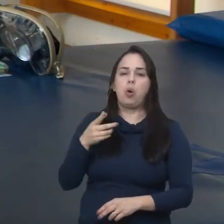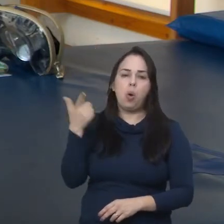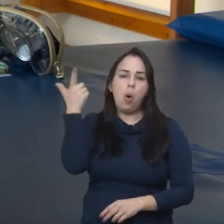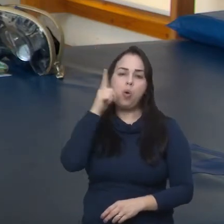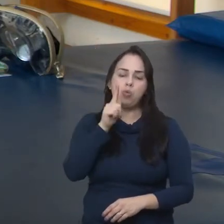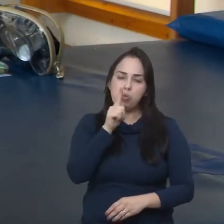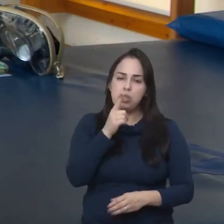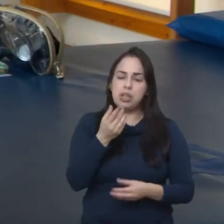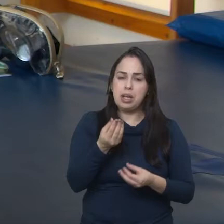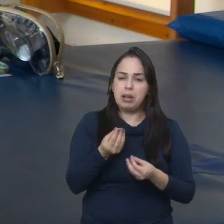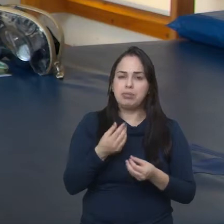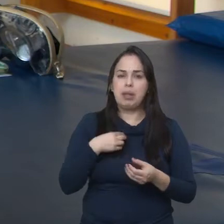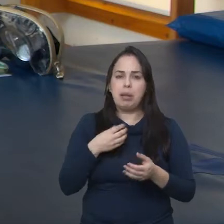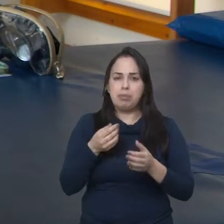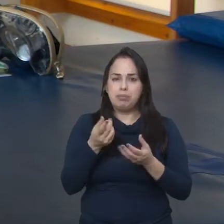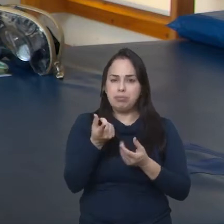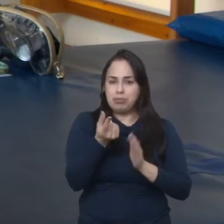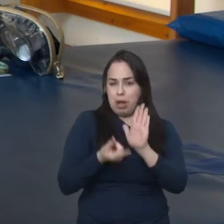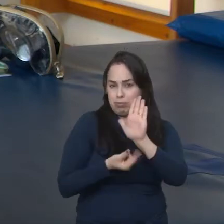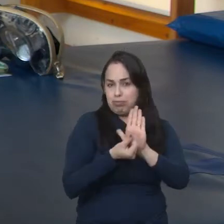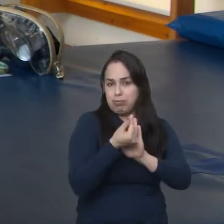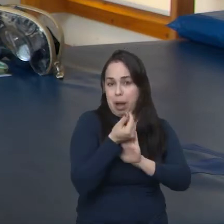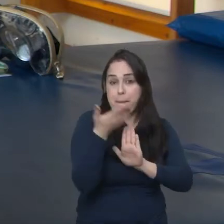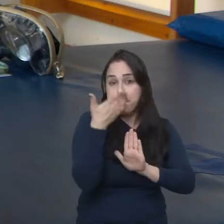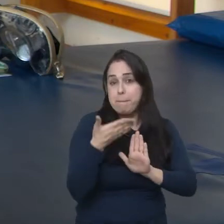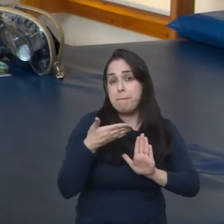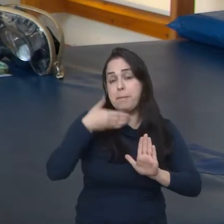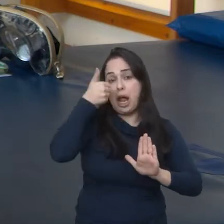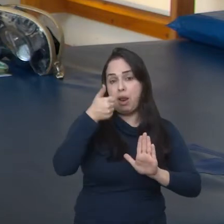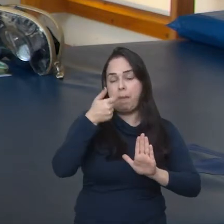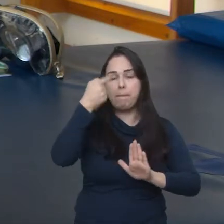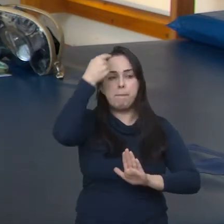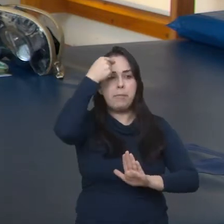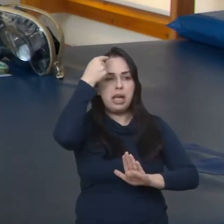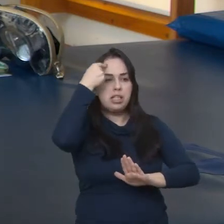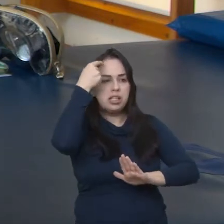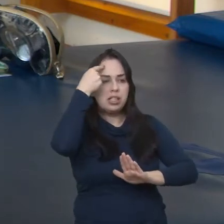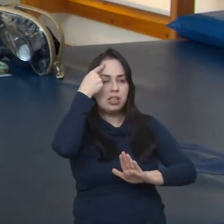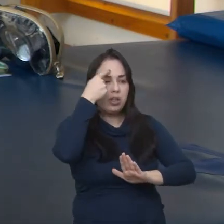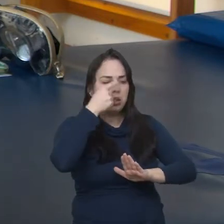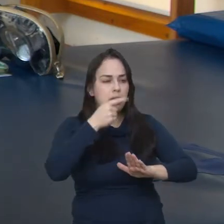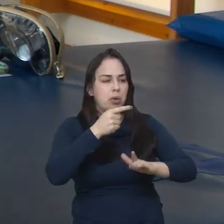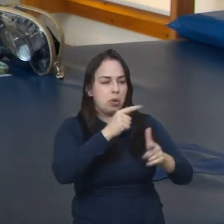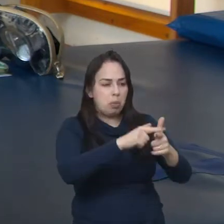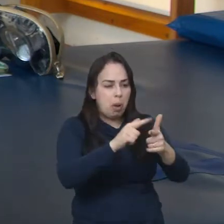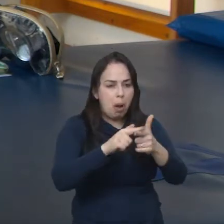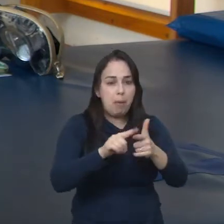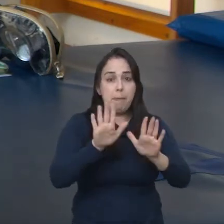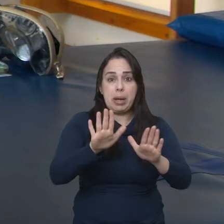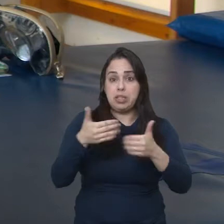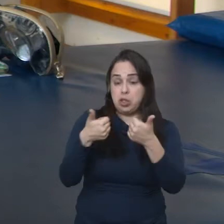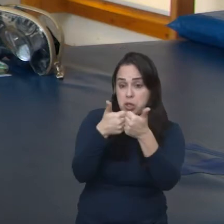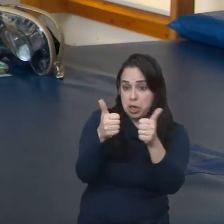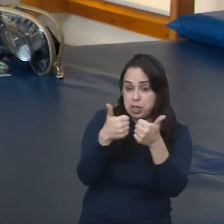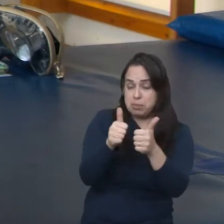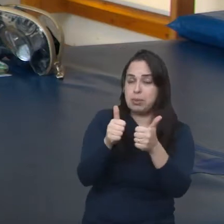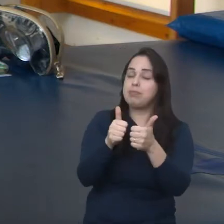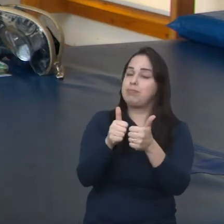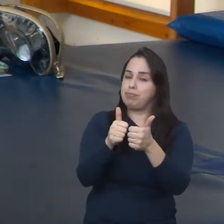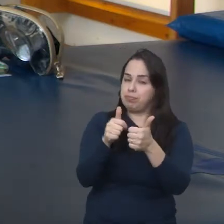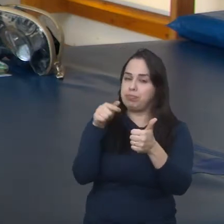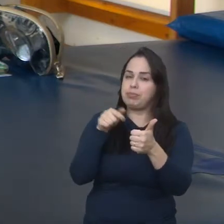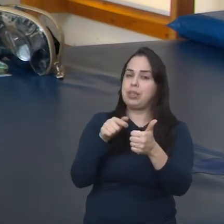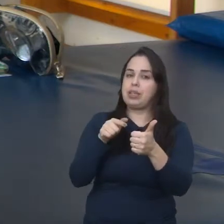forma orçamentária para melhorar, não somente pensando nessas barreiras arquitetônicas, mas também pensando no